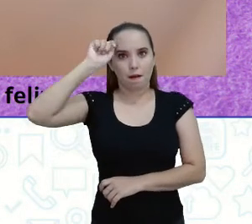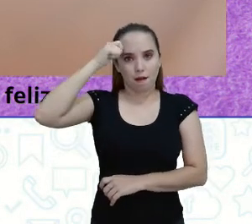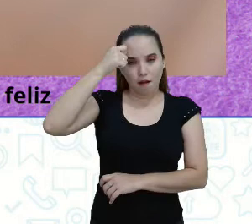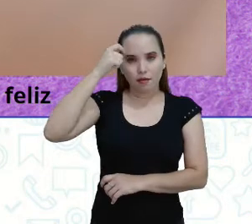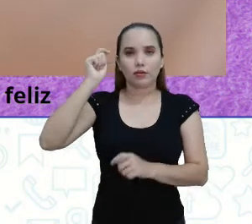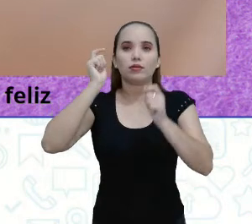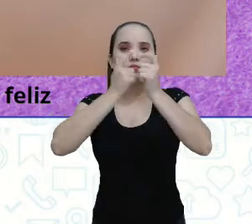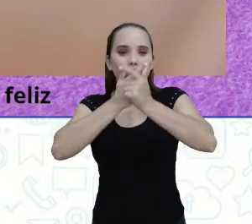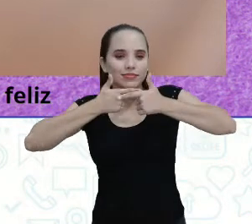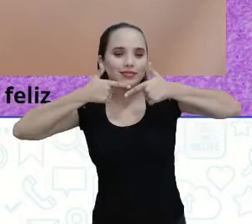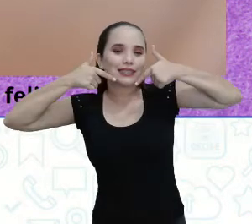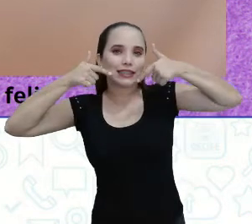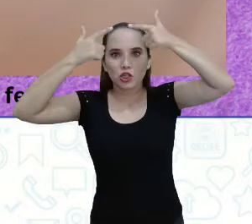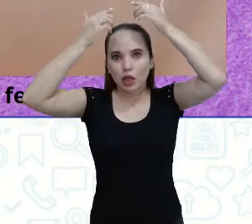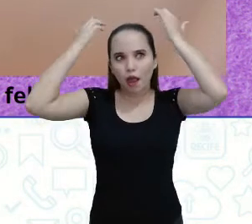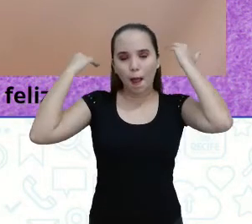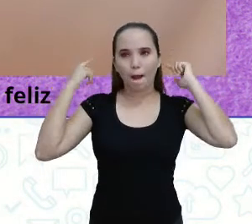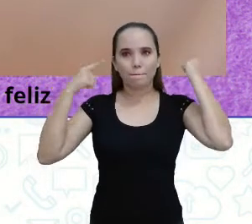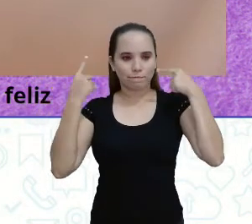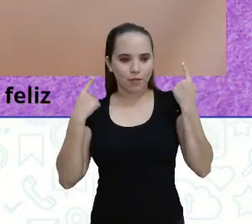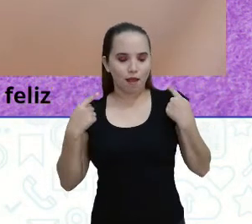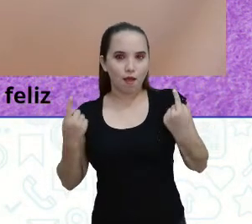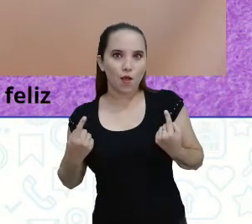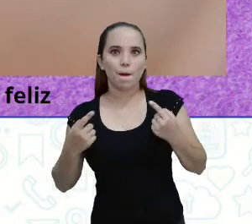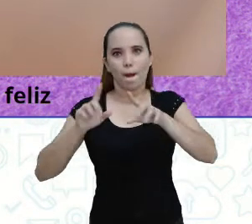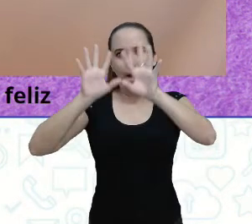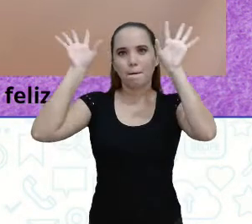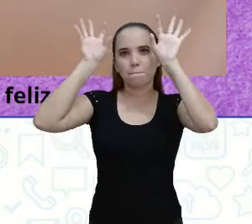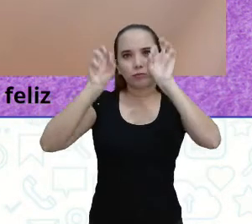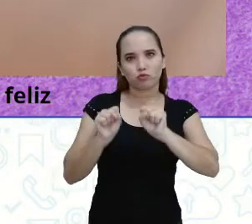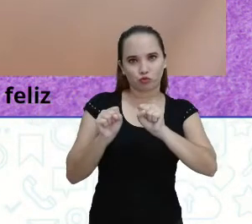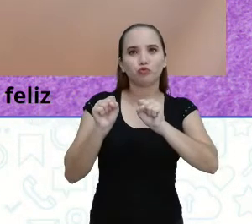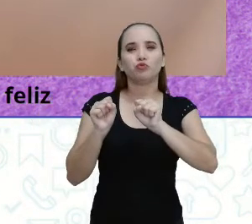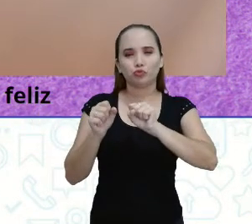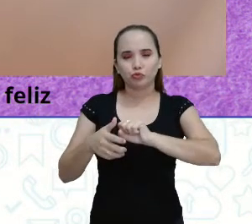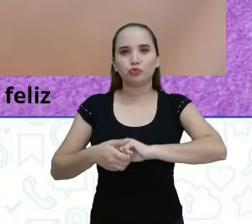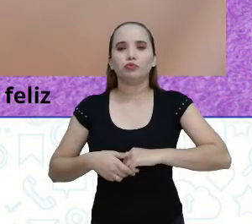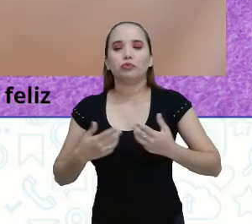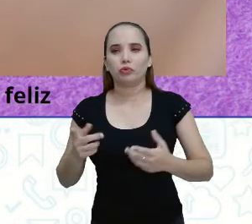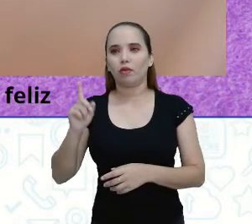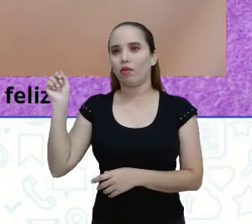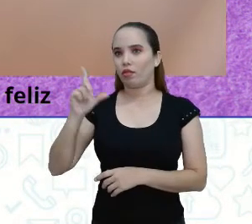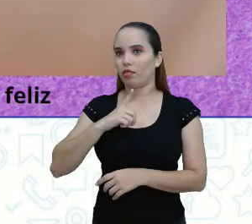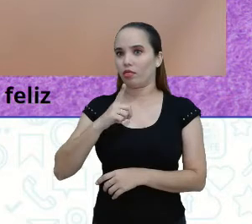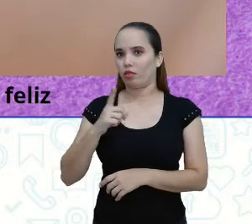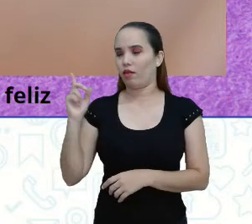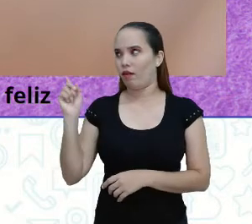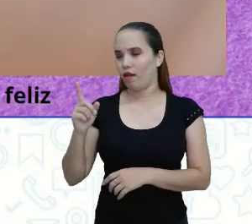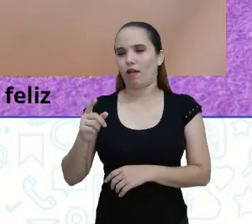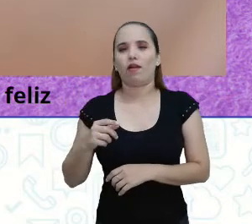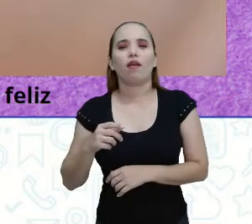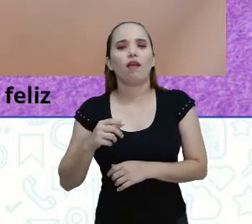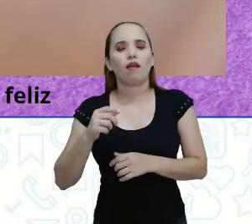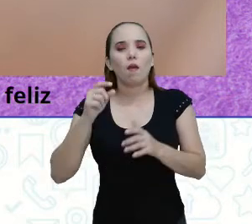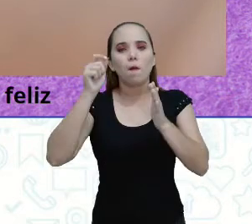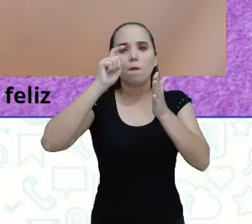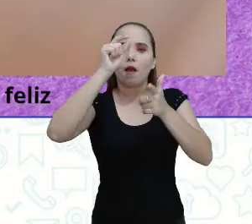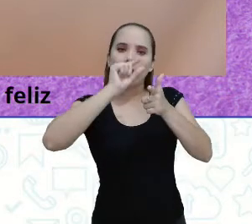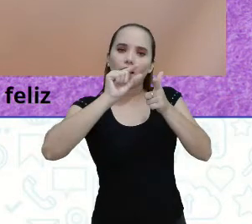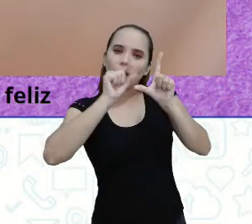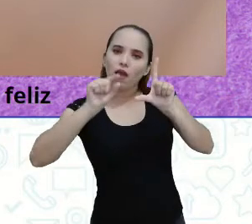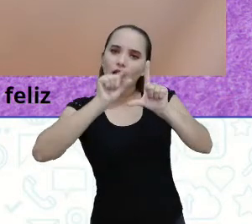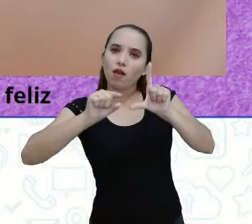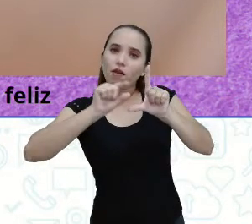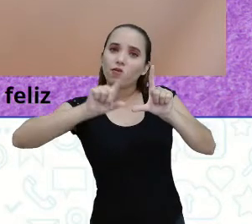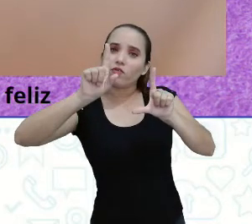no rosto. E aqui na legenda eu pus o quê? Que há uma descrição óbvia de uma mulher feliz. Porque